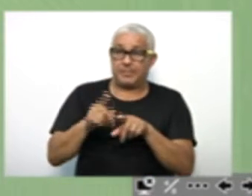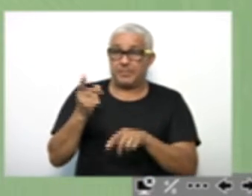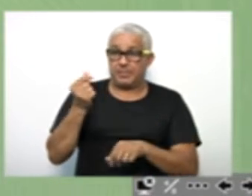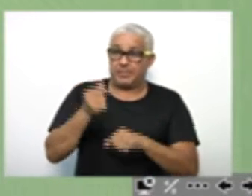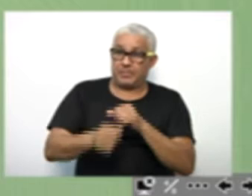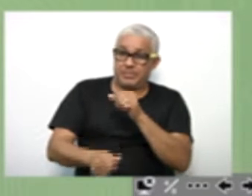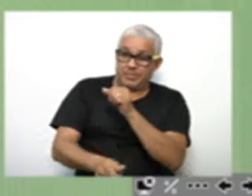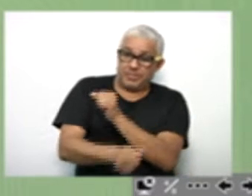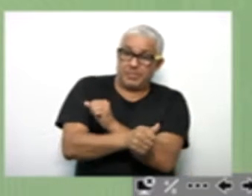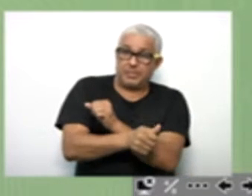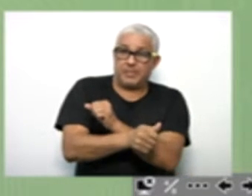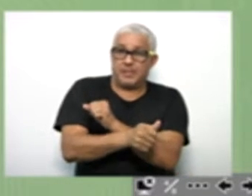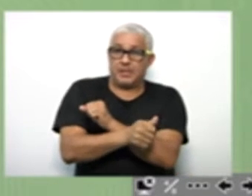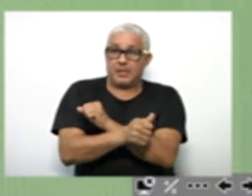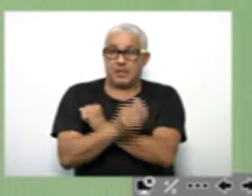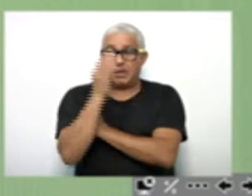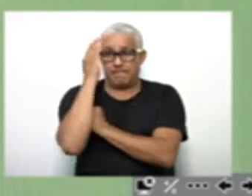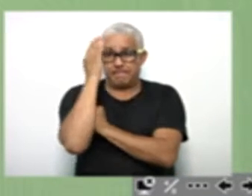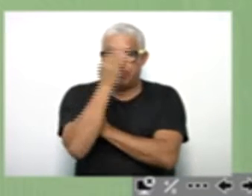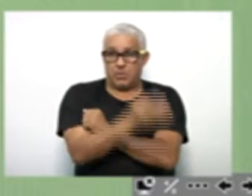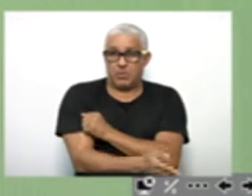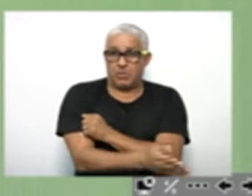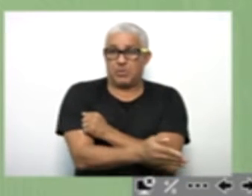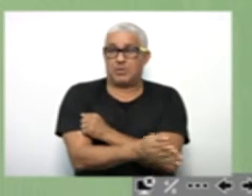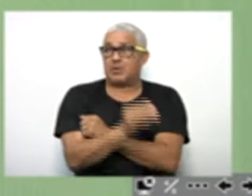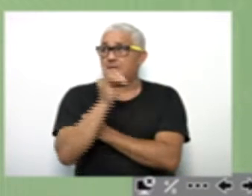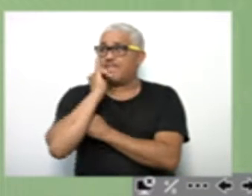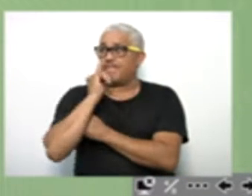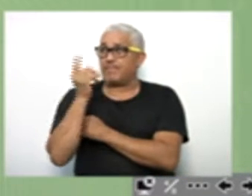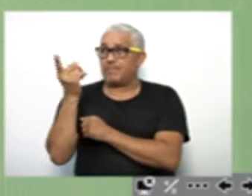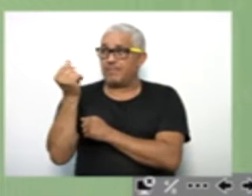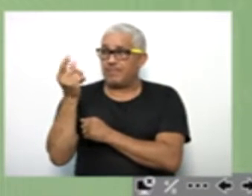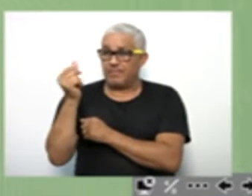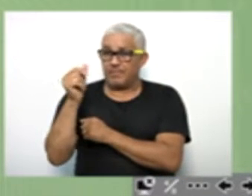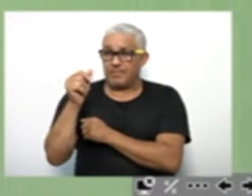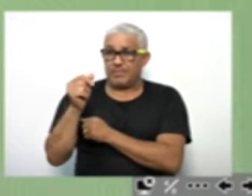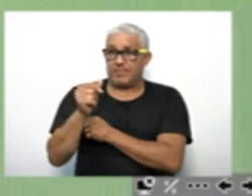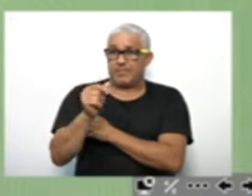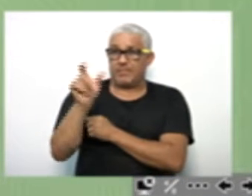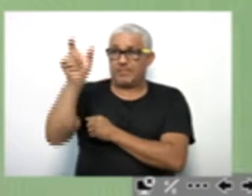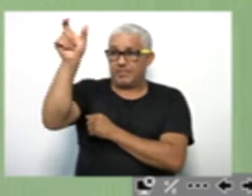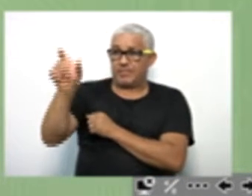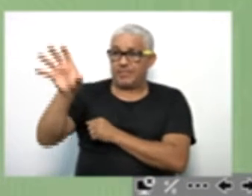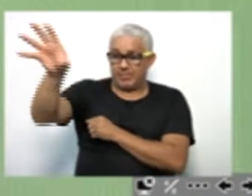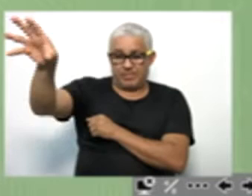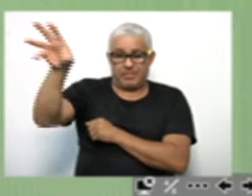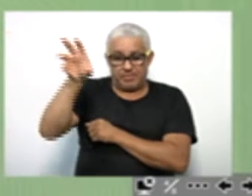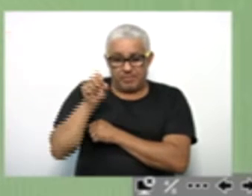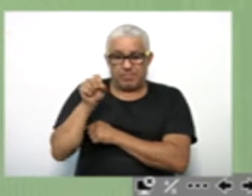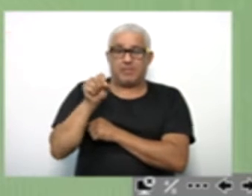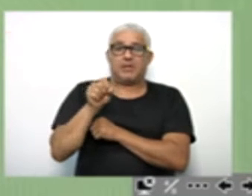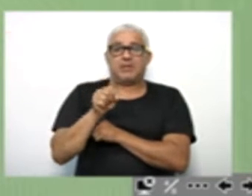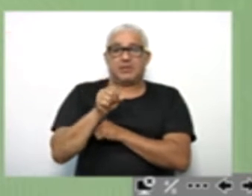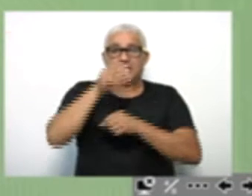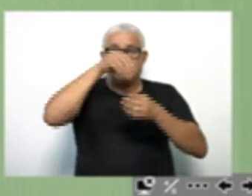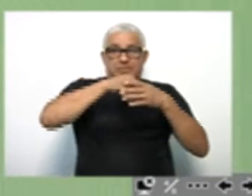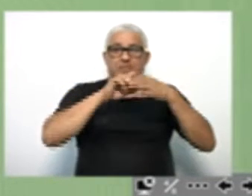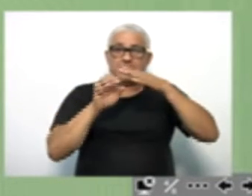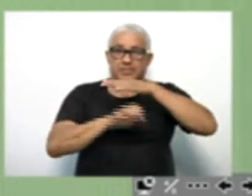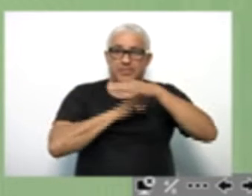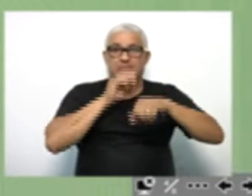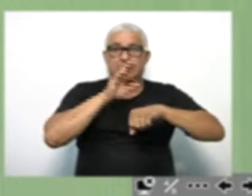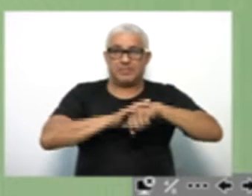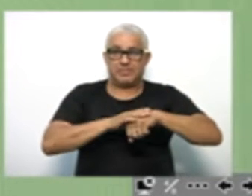vai em encontro direto quando você toma o capital de terceiros para fazer as suas ações dentro da empresa.